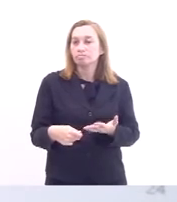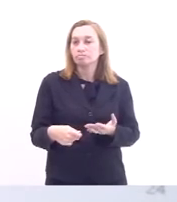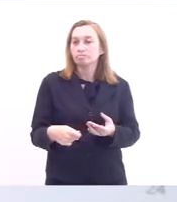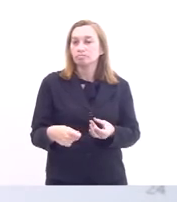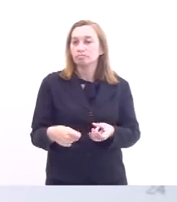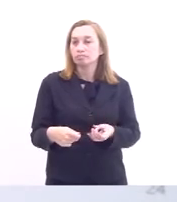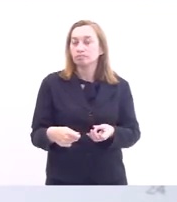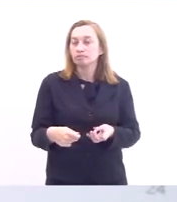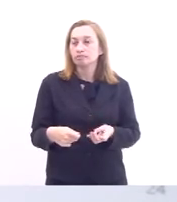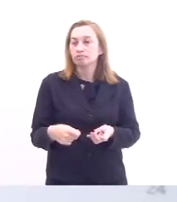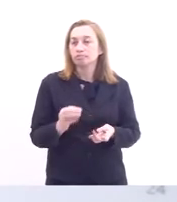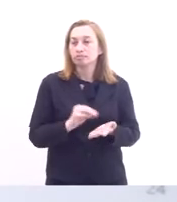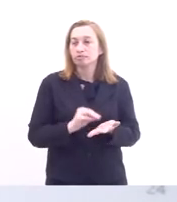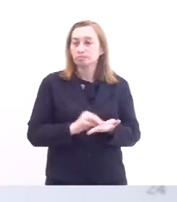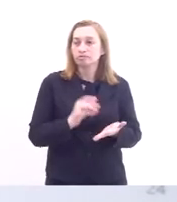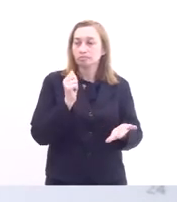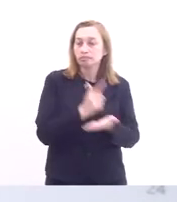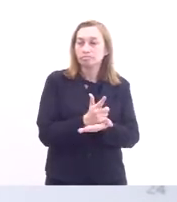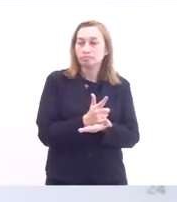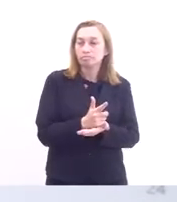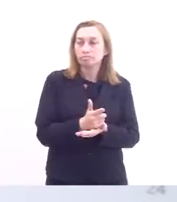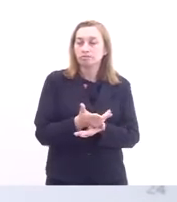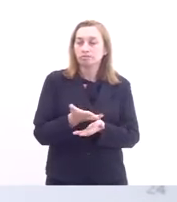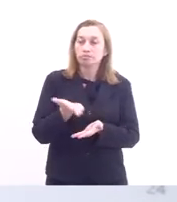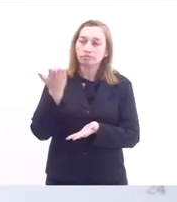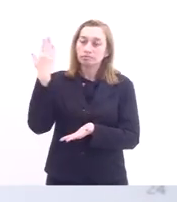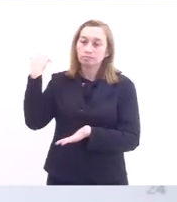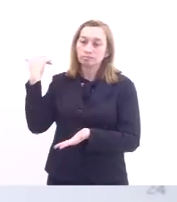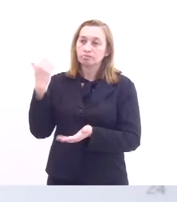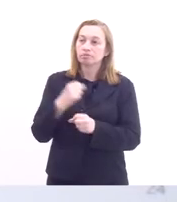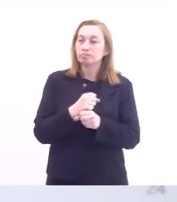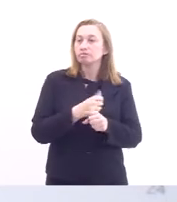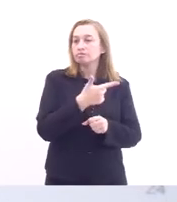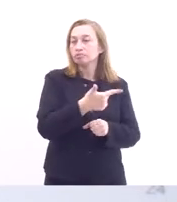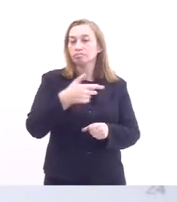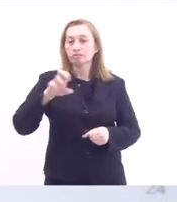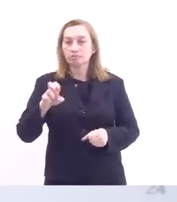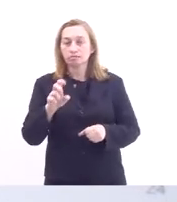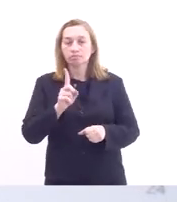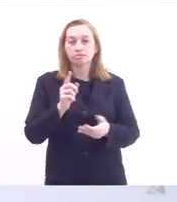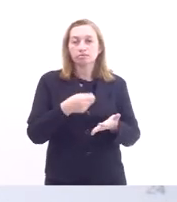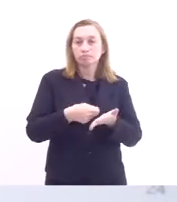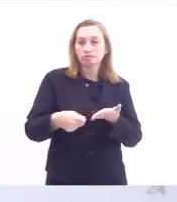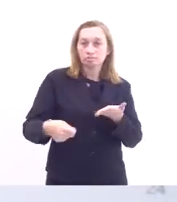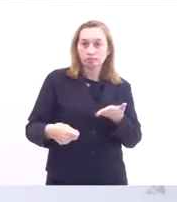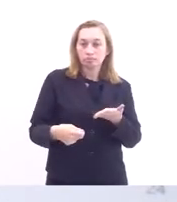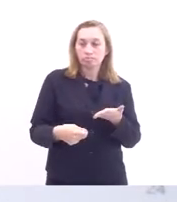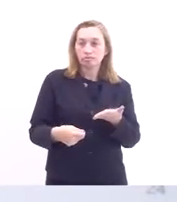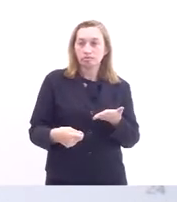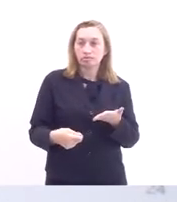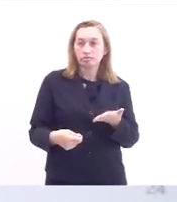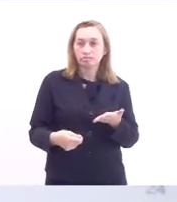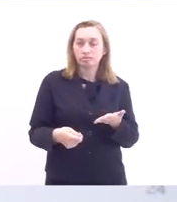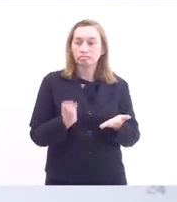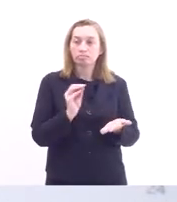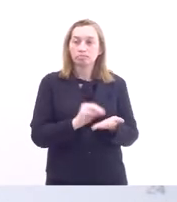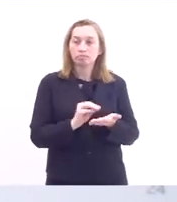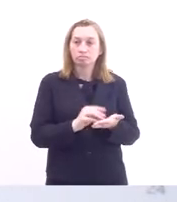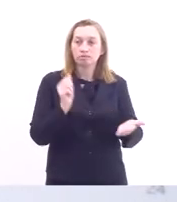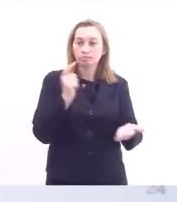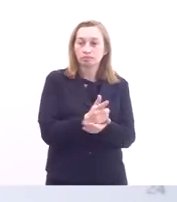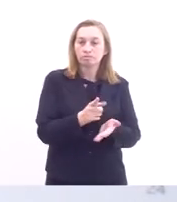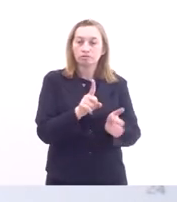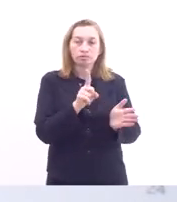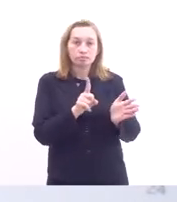de inscrição de restos a pagar histórica. Desde 2015, a gente não inscrevia um estoque... um resto a pagar tão